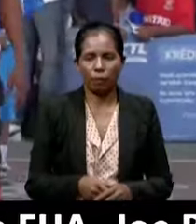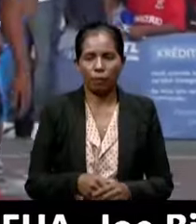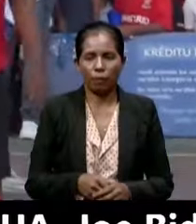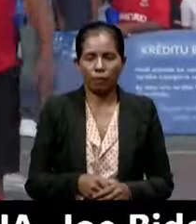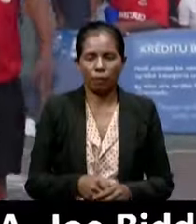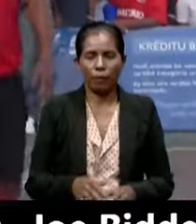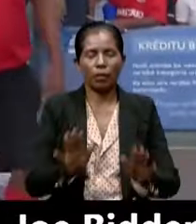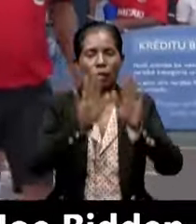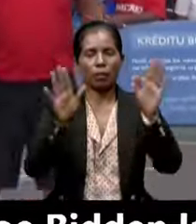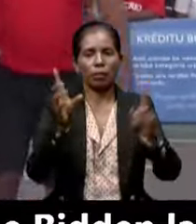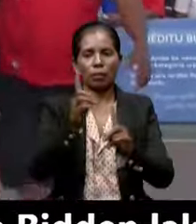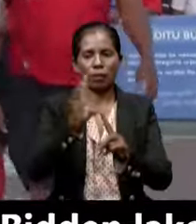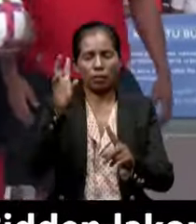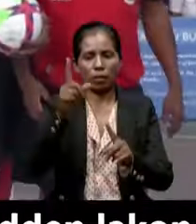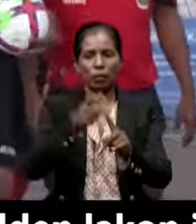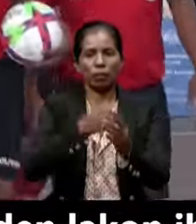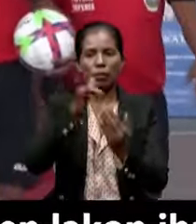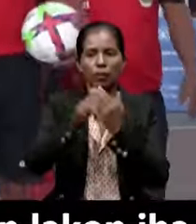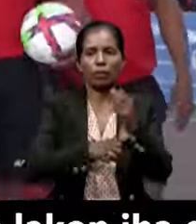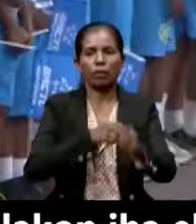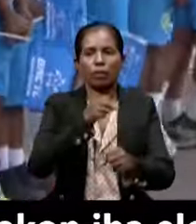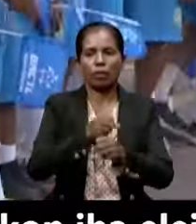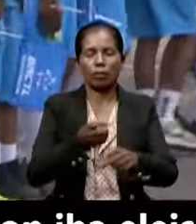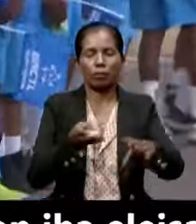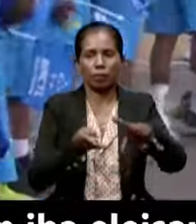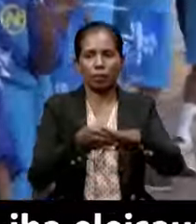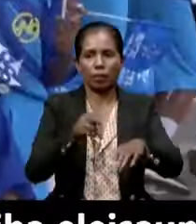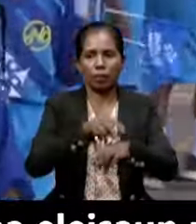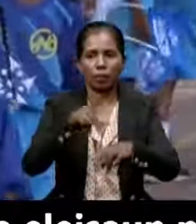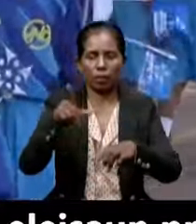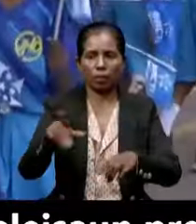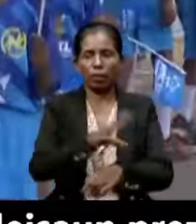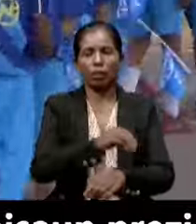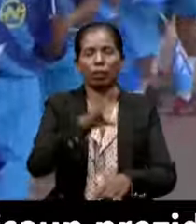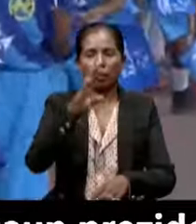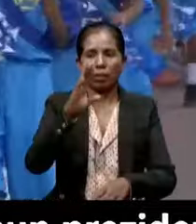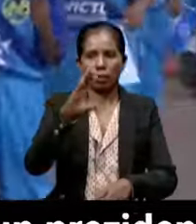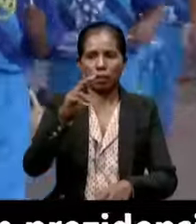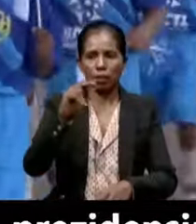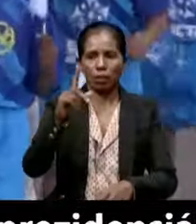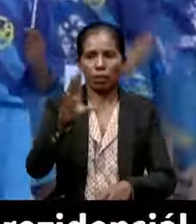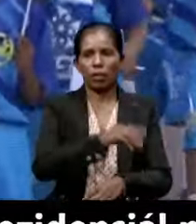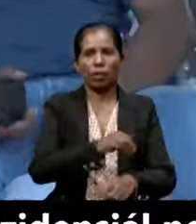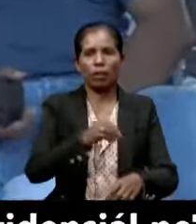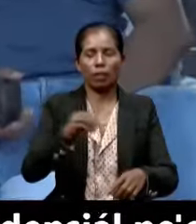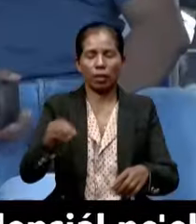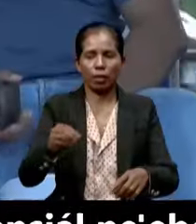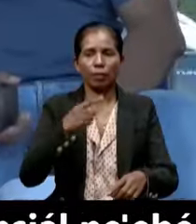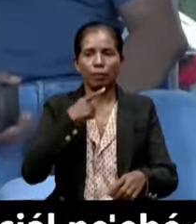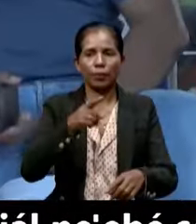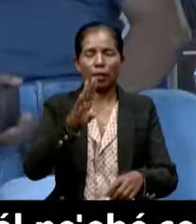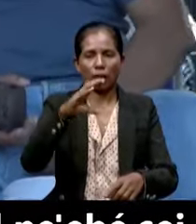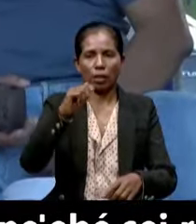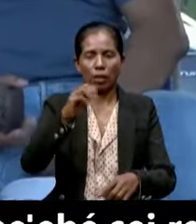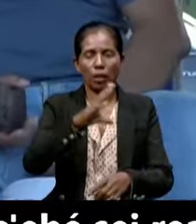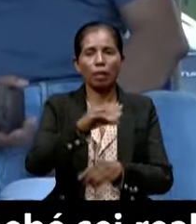Ia domingo lorong itu fulan julho tinan ne, Banco Nacional de Comércio Timor-Leste beni seteli encerra o jogo bem setel cap tinan rihun